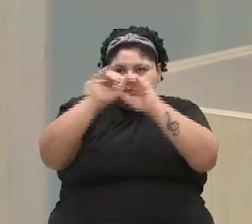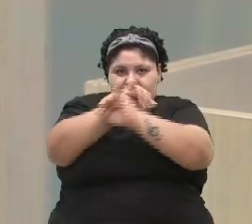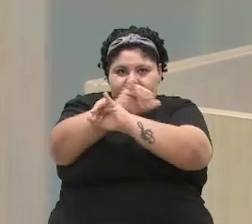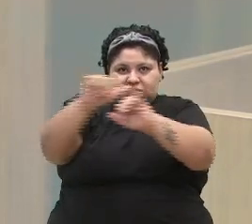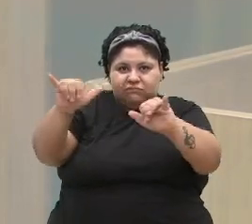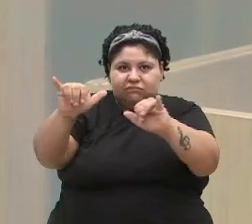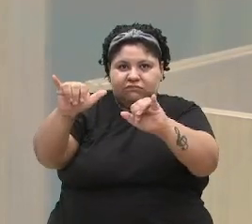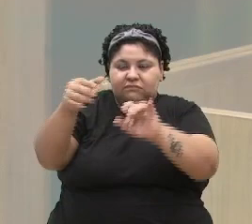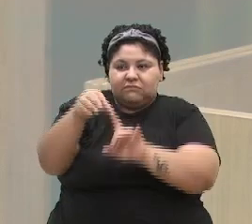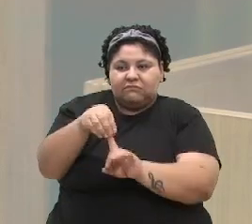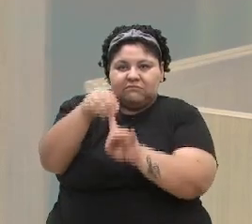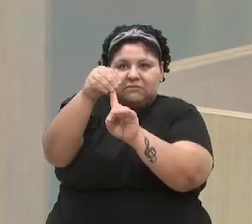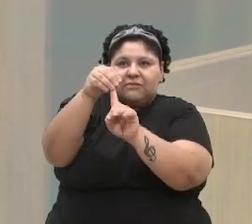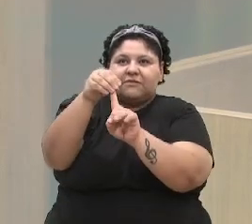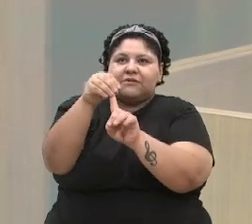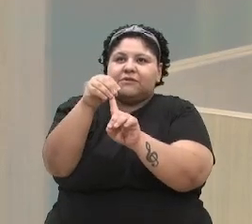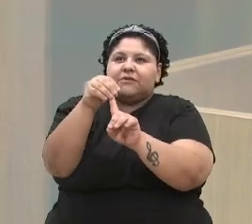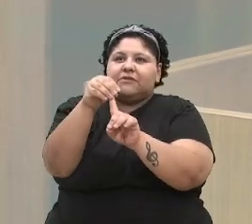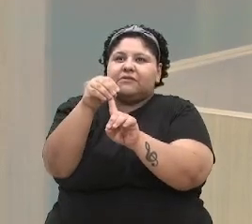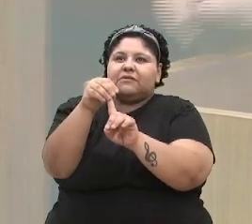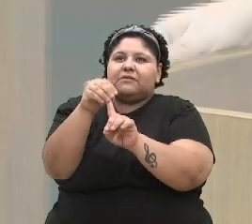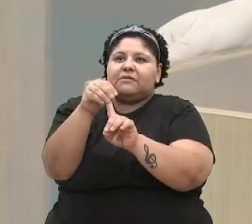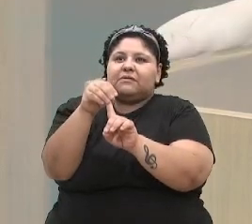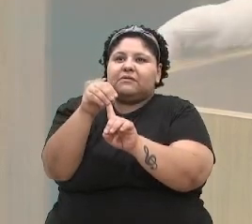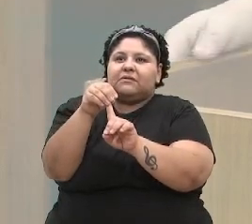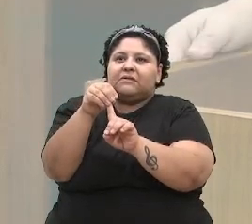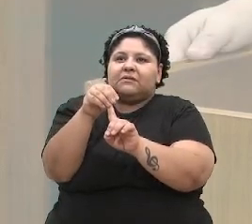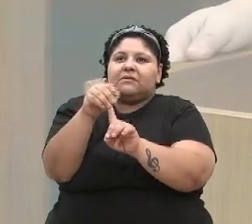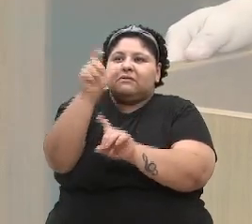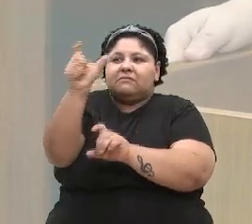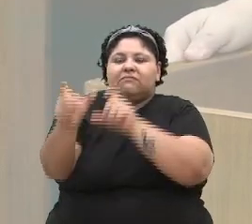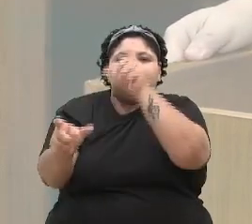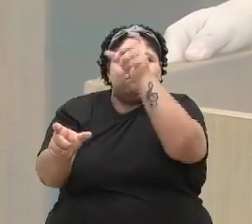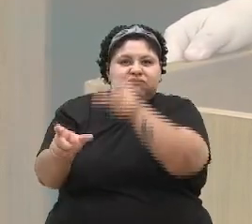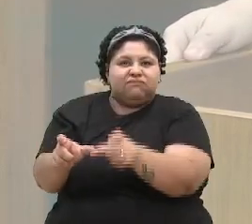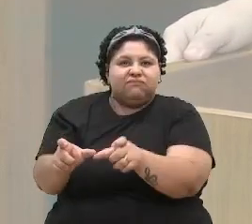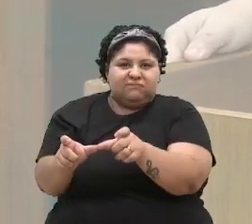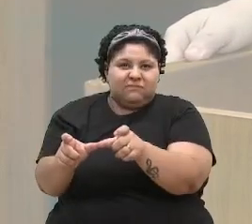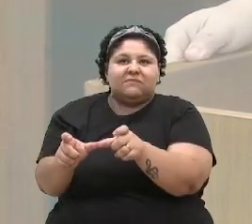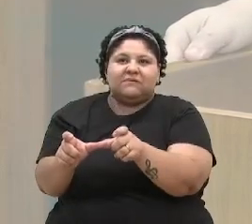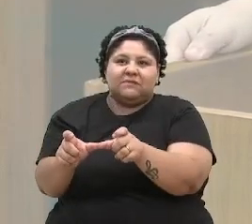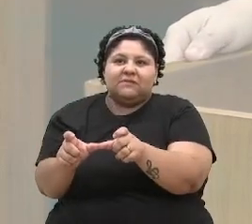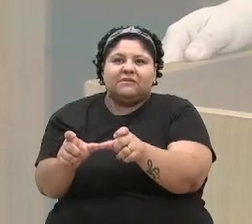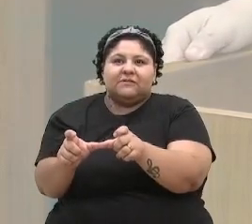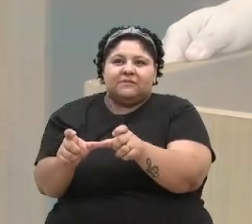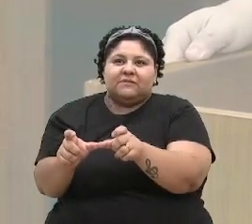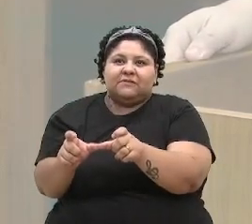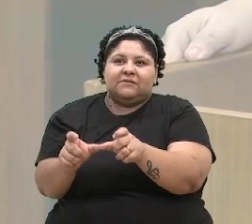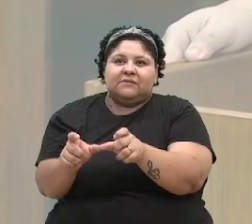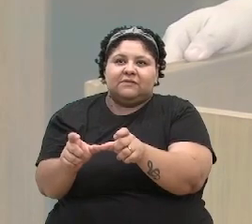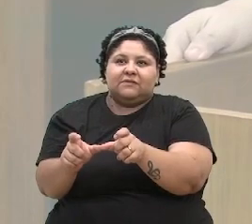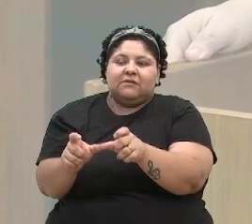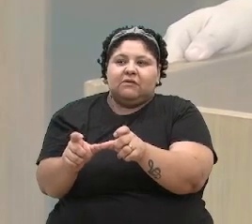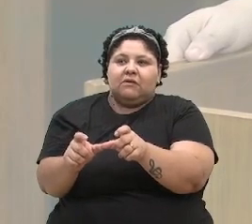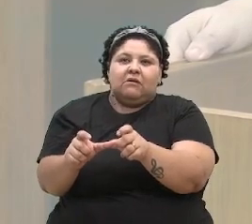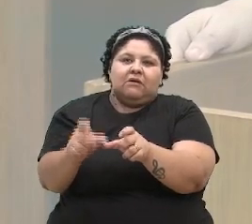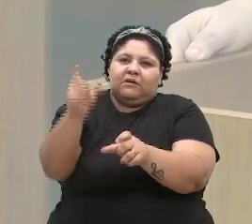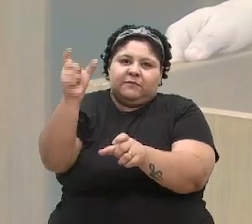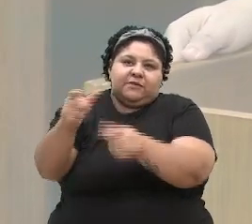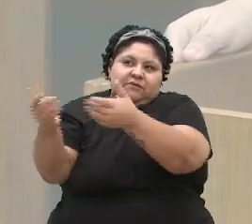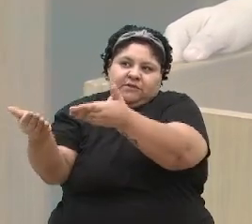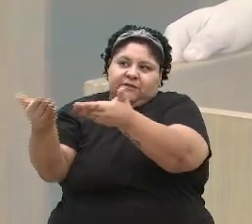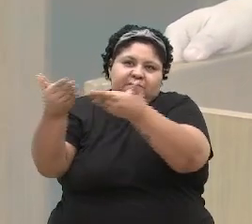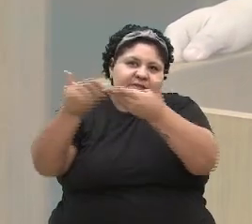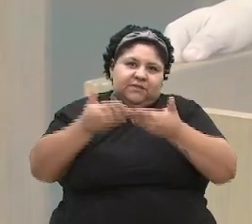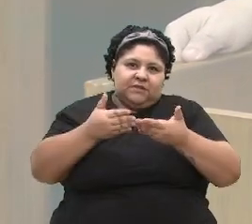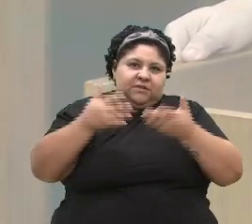informações, principalmente a quem mais precisa do aeroporto de Caxias do Sul, que são nossos visitantes, turistas,